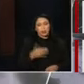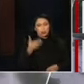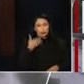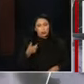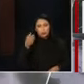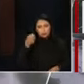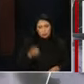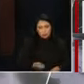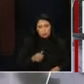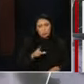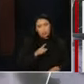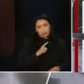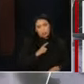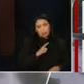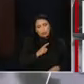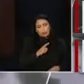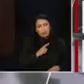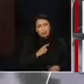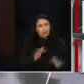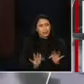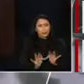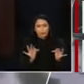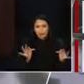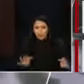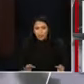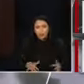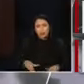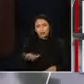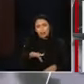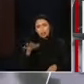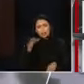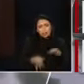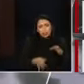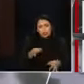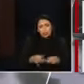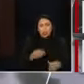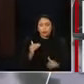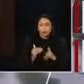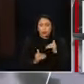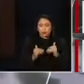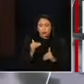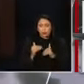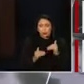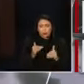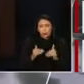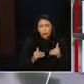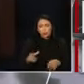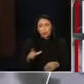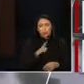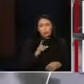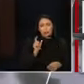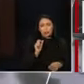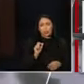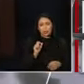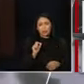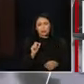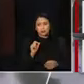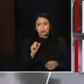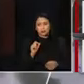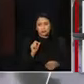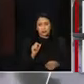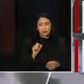deve ter a humildade judicial de evoluir, de reconsiderar, que eu estou pedindo vista,